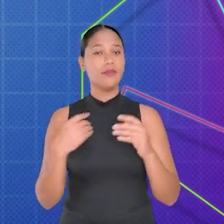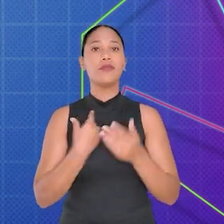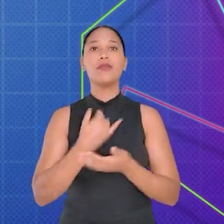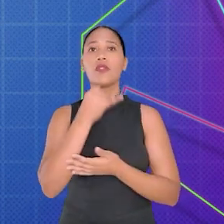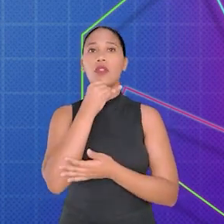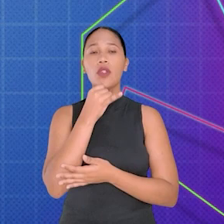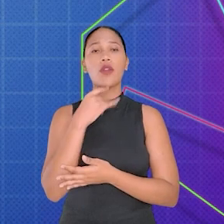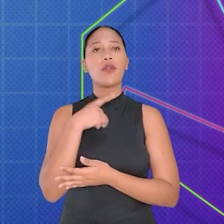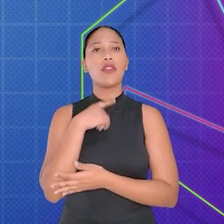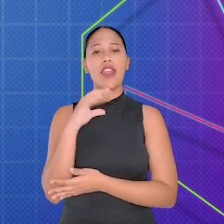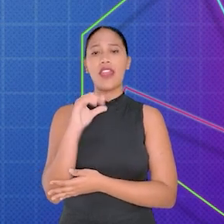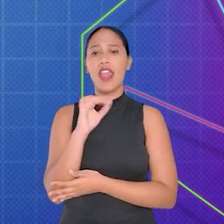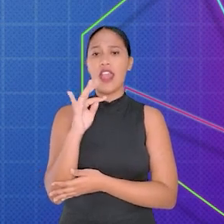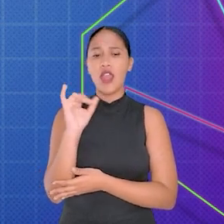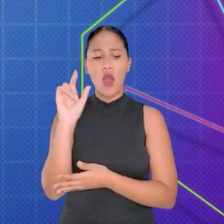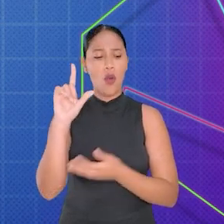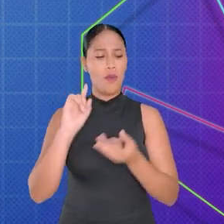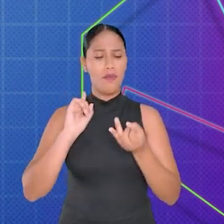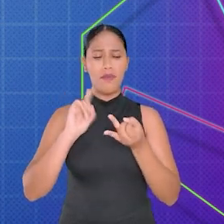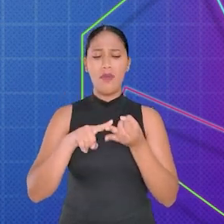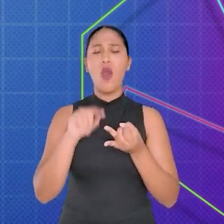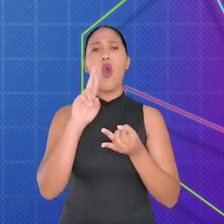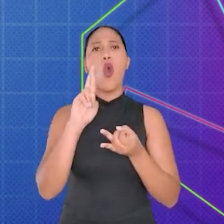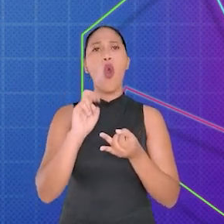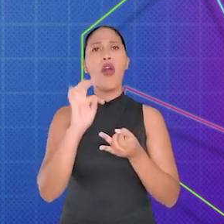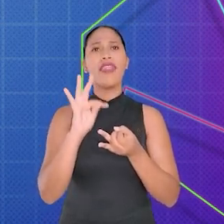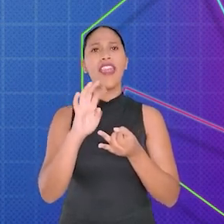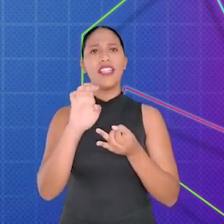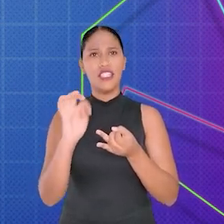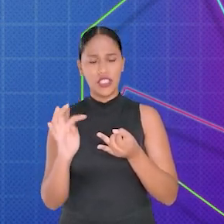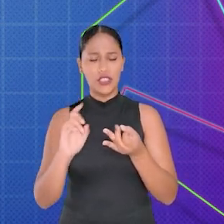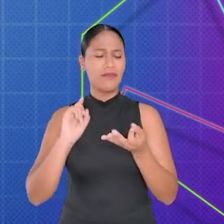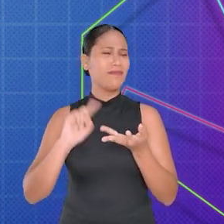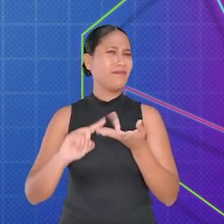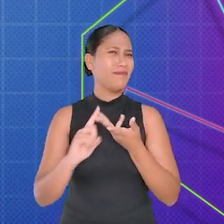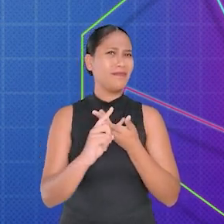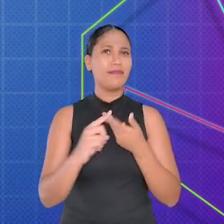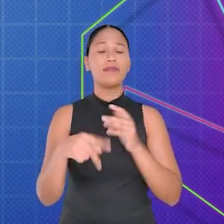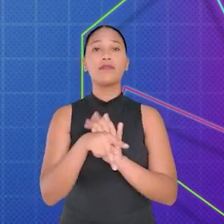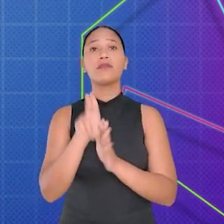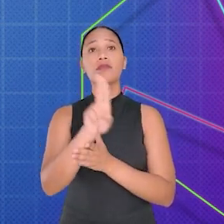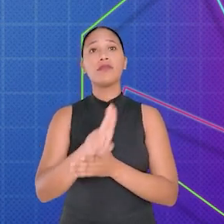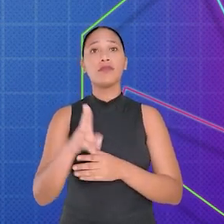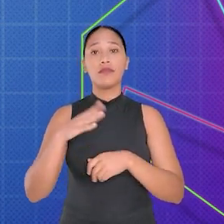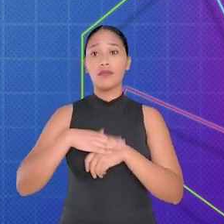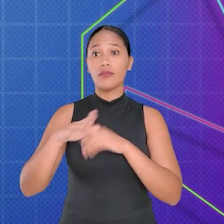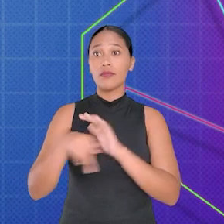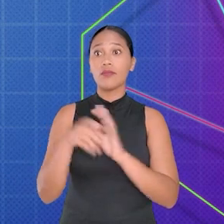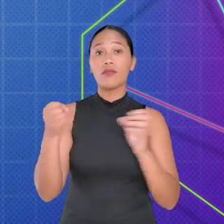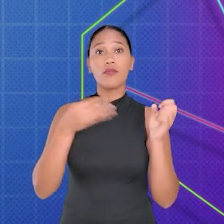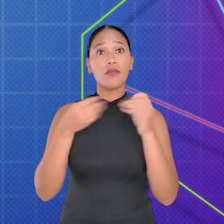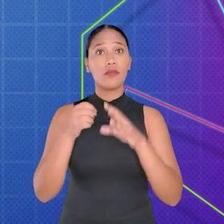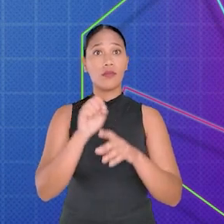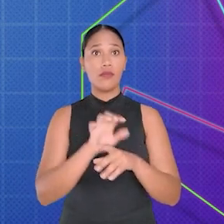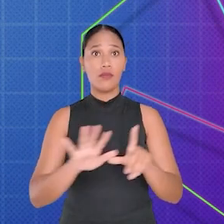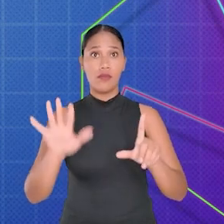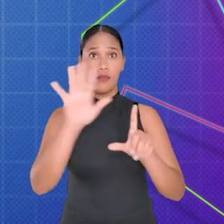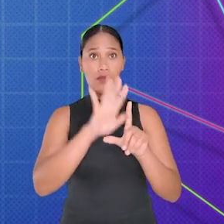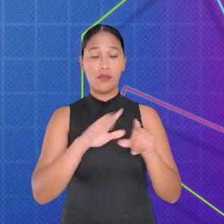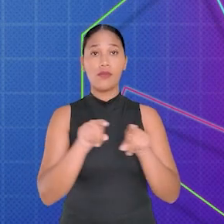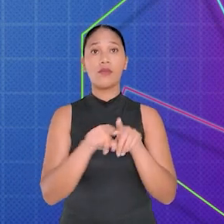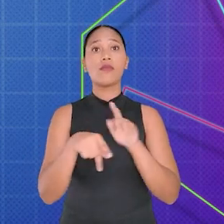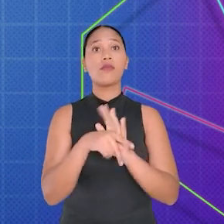novas faces, adicionando profundidade ao modelo, enquanto a ferramenta Scale é usada para aumentar ou diminuir a escala do objeto.